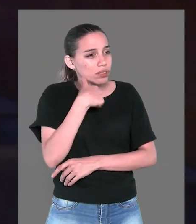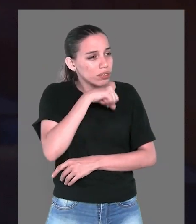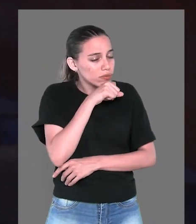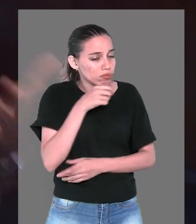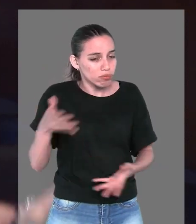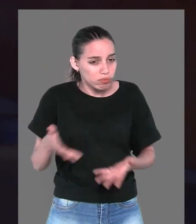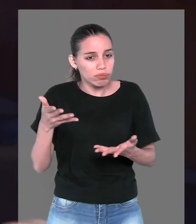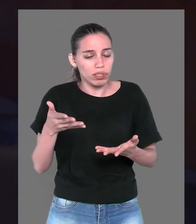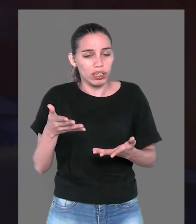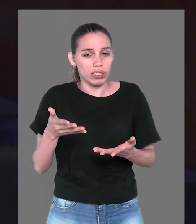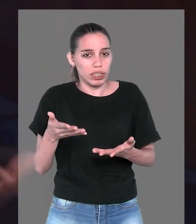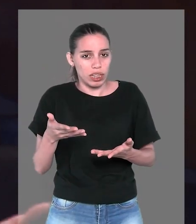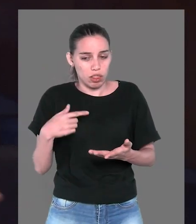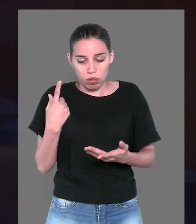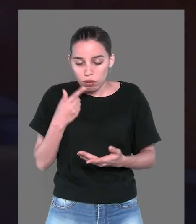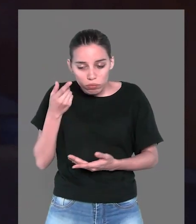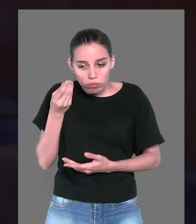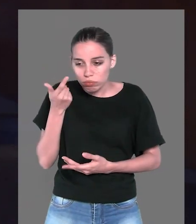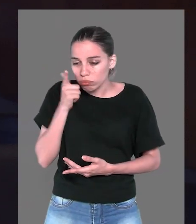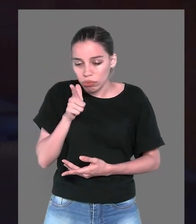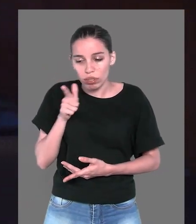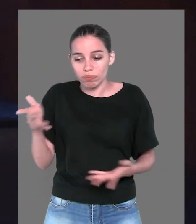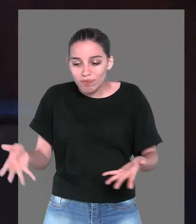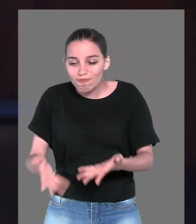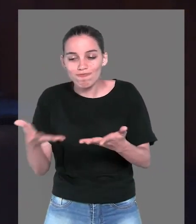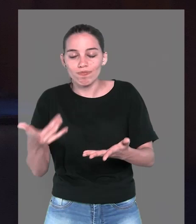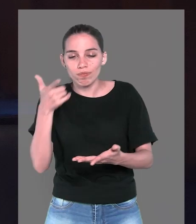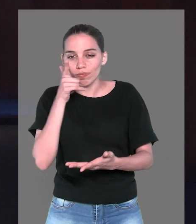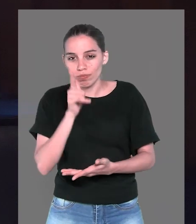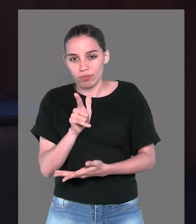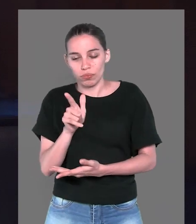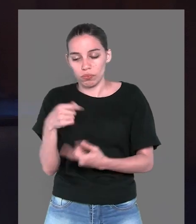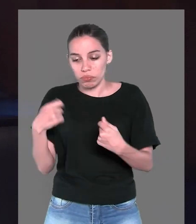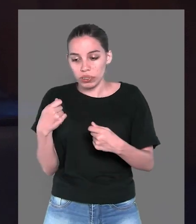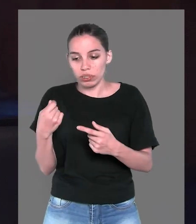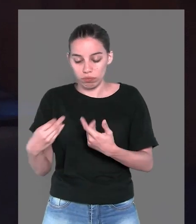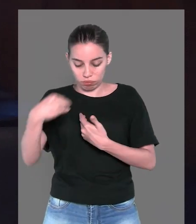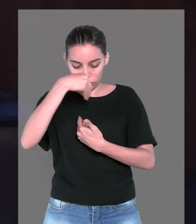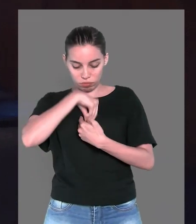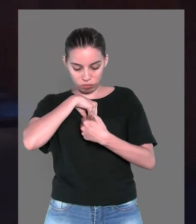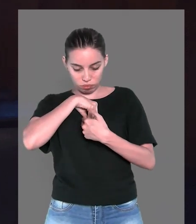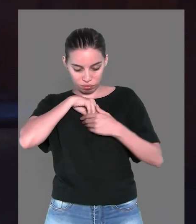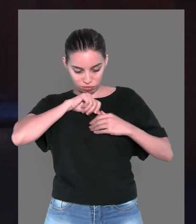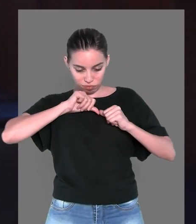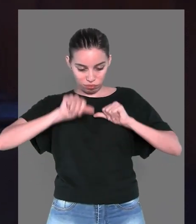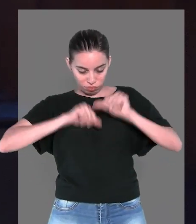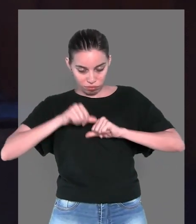que os pais, nós, como sociedade, temos esse imenso desafio